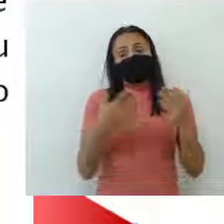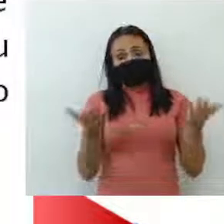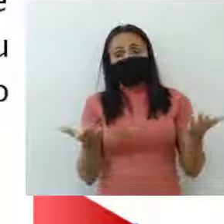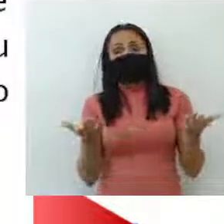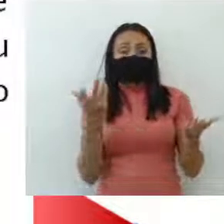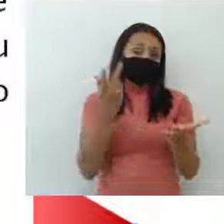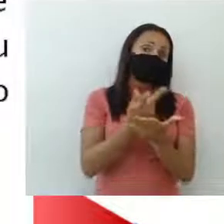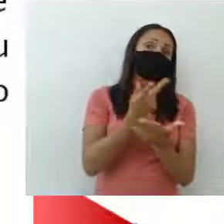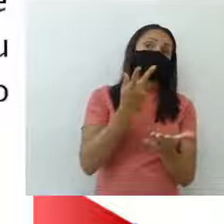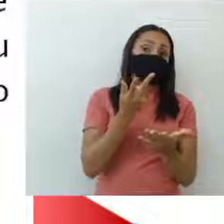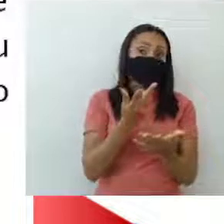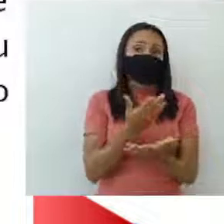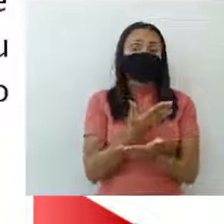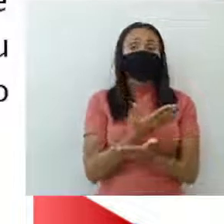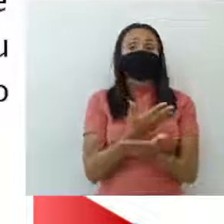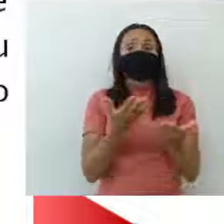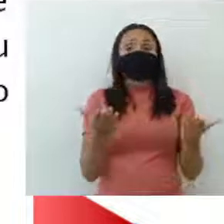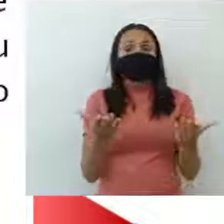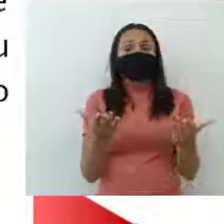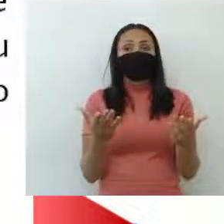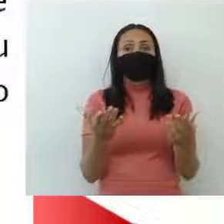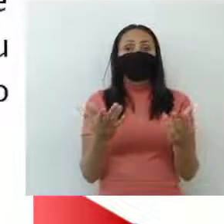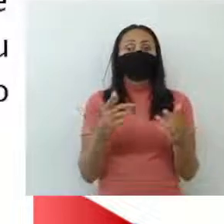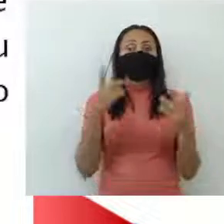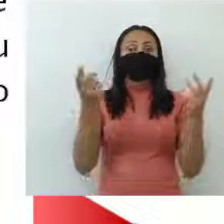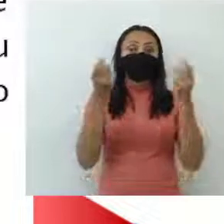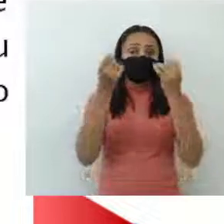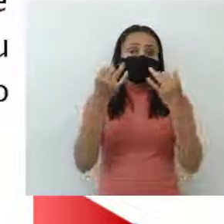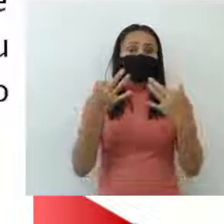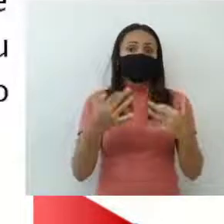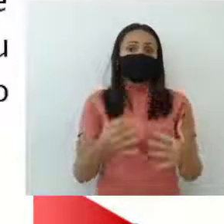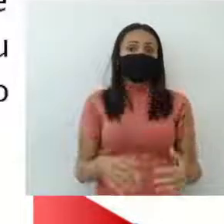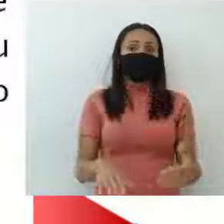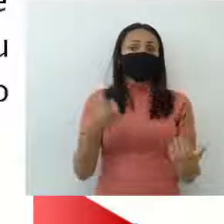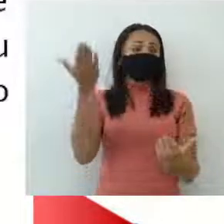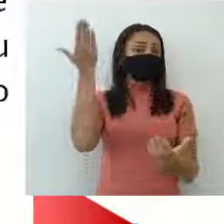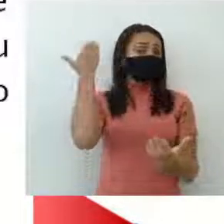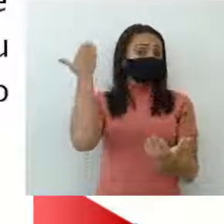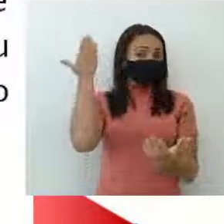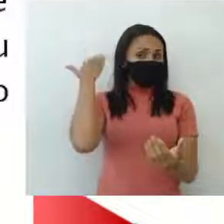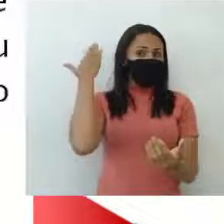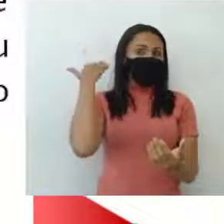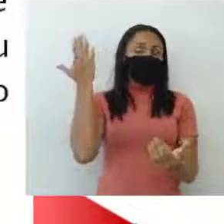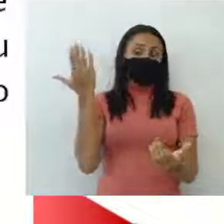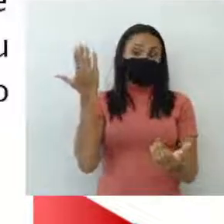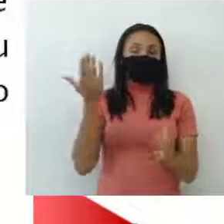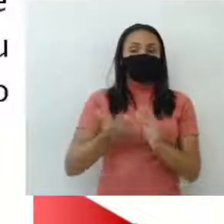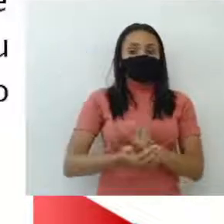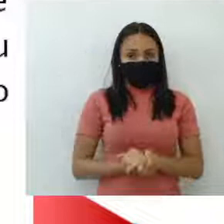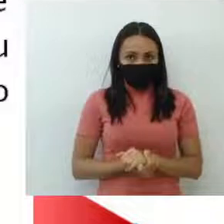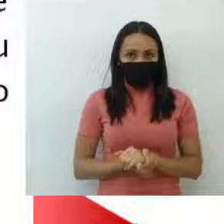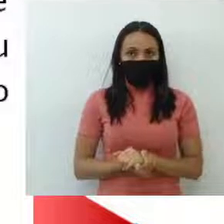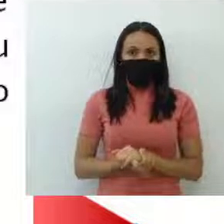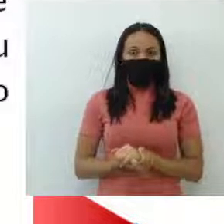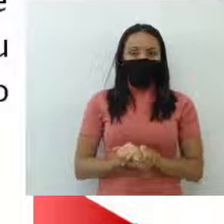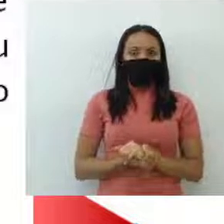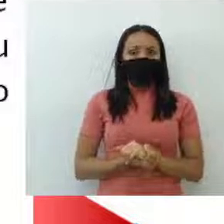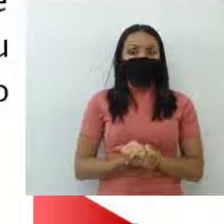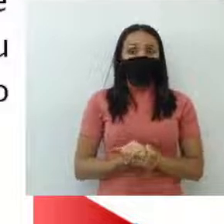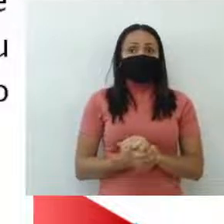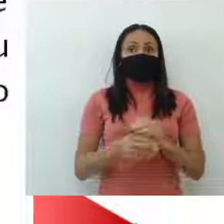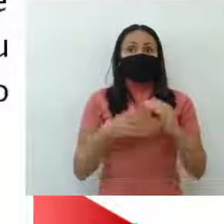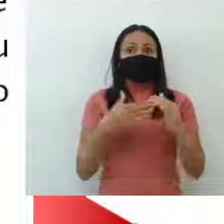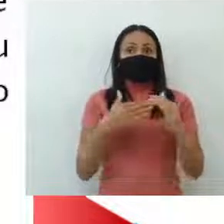evidentemente, a gente vai lá para a antiguidade. Então, na antiguidade, o processo